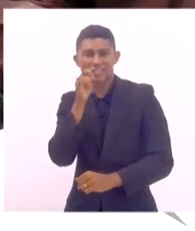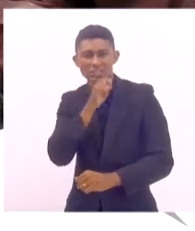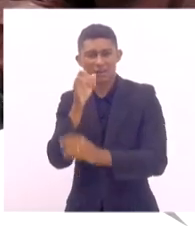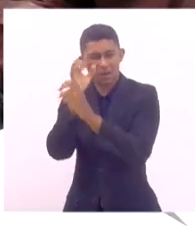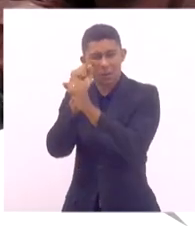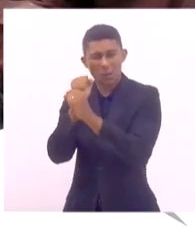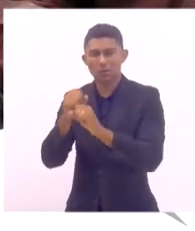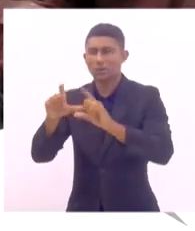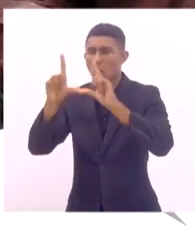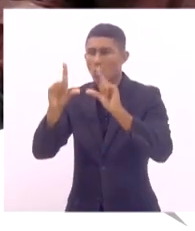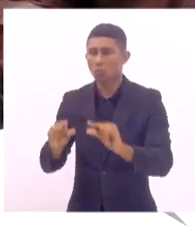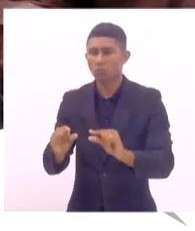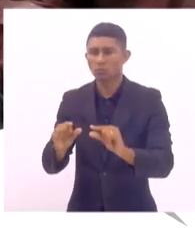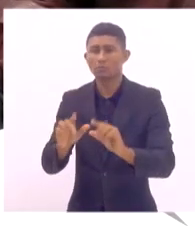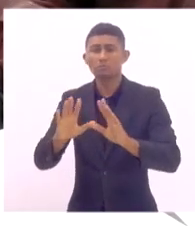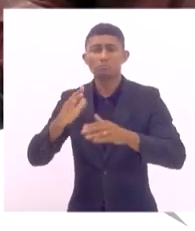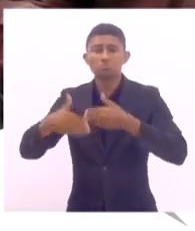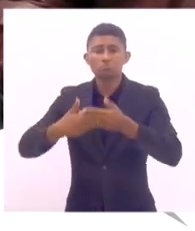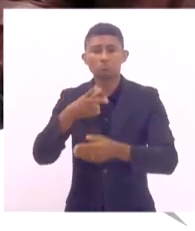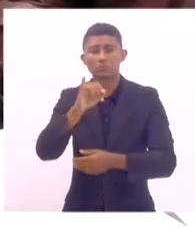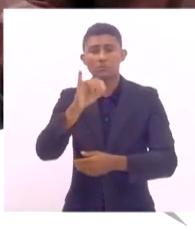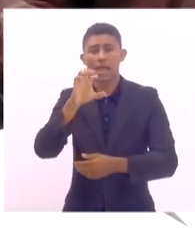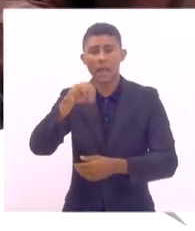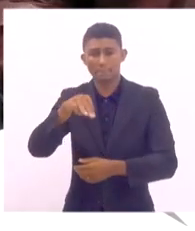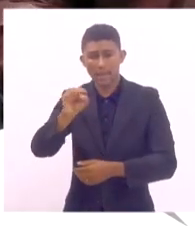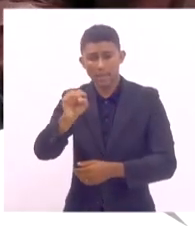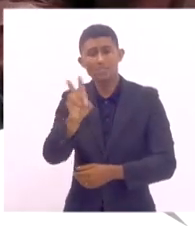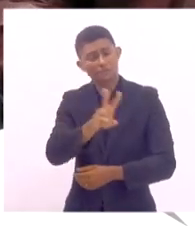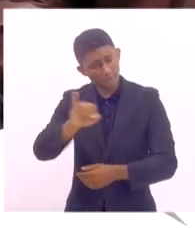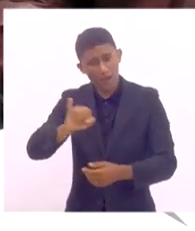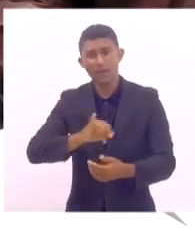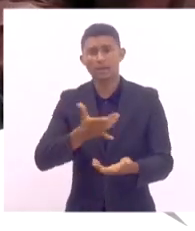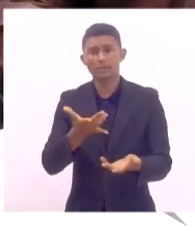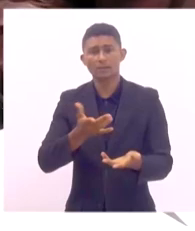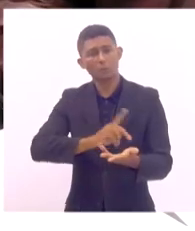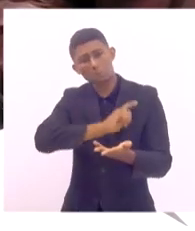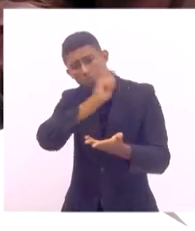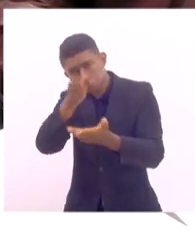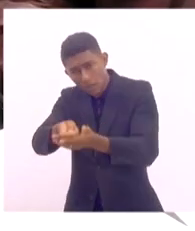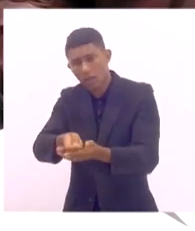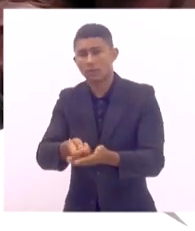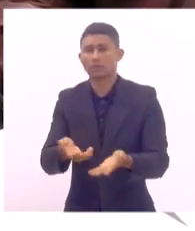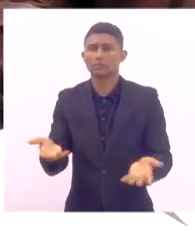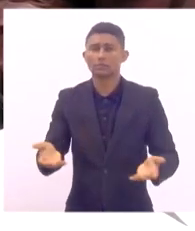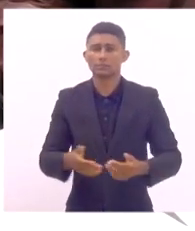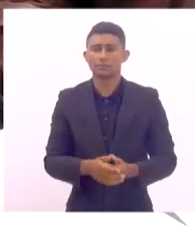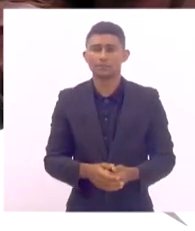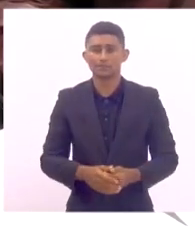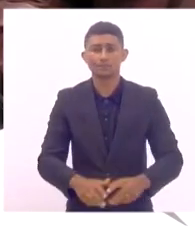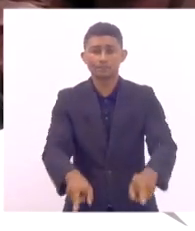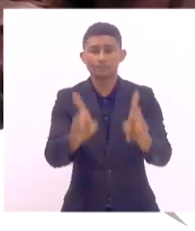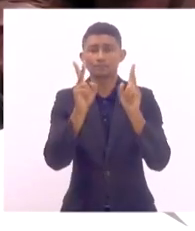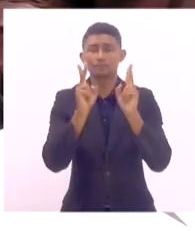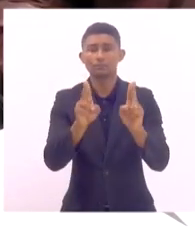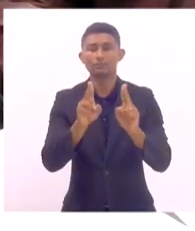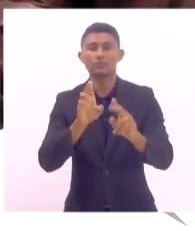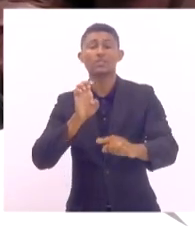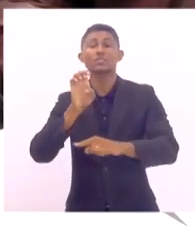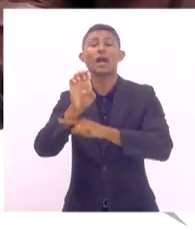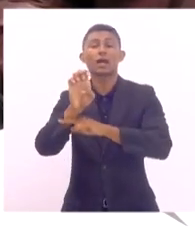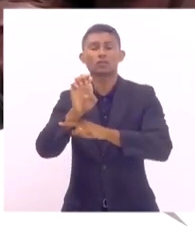um ICMS que eles mesmos vão receber. É quando, como, quando o Estado compra